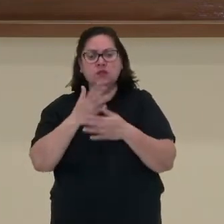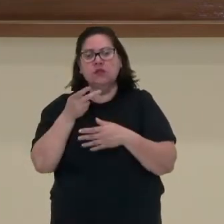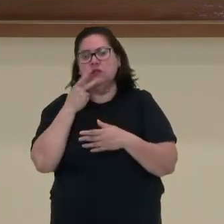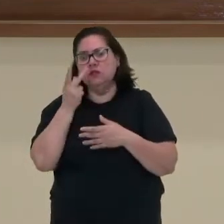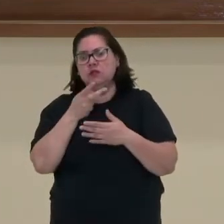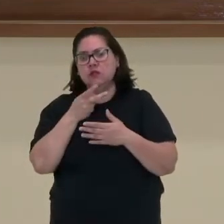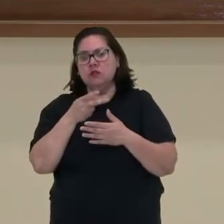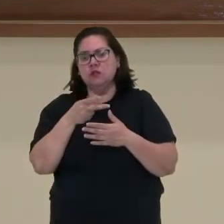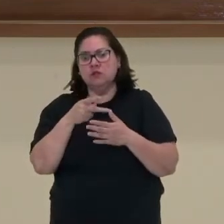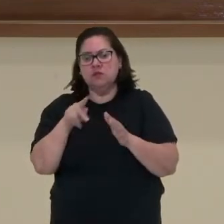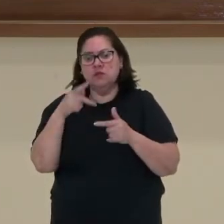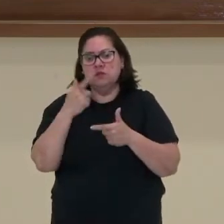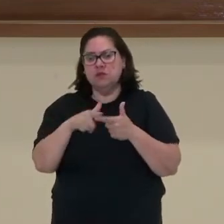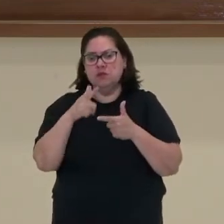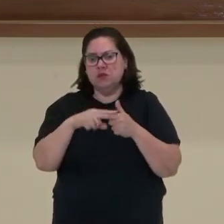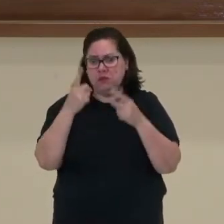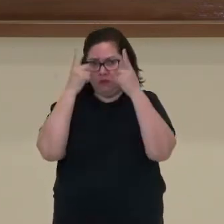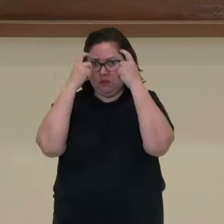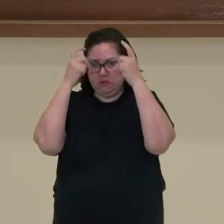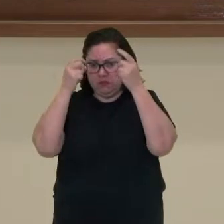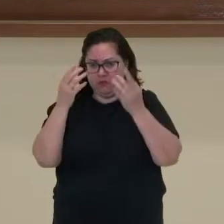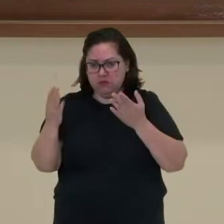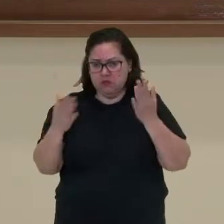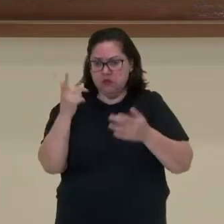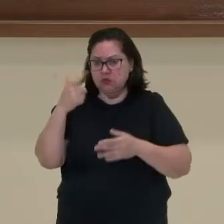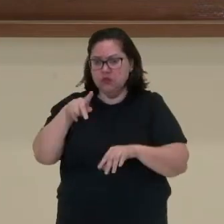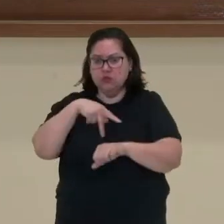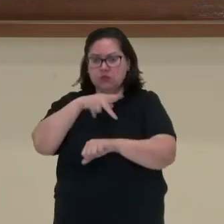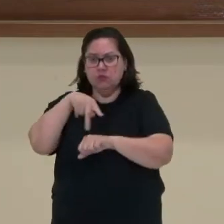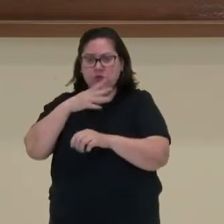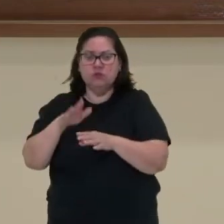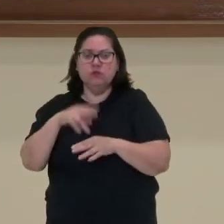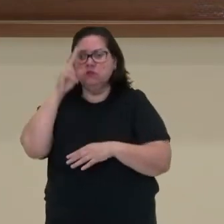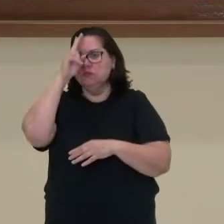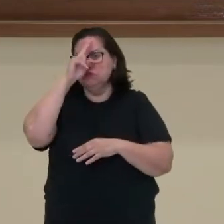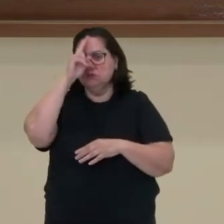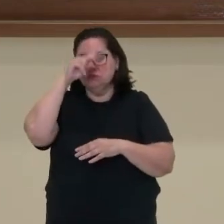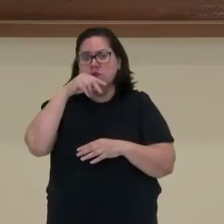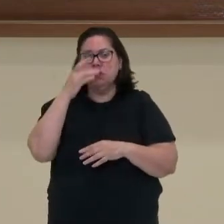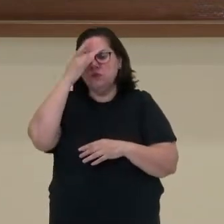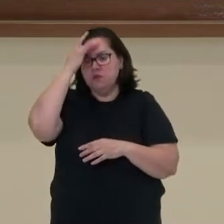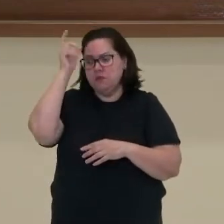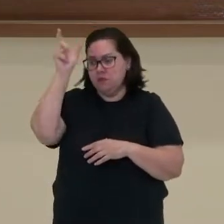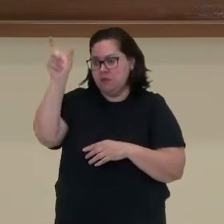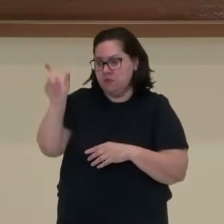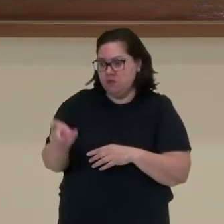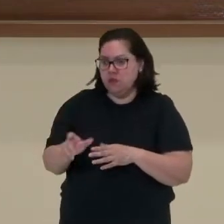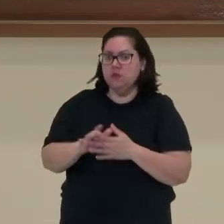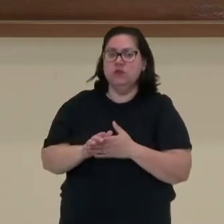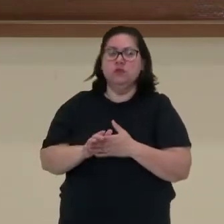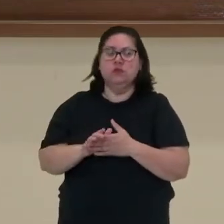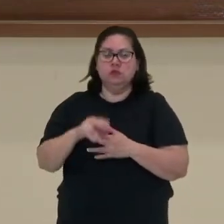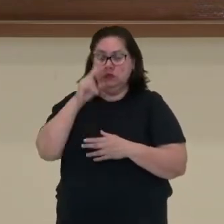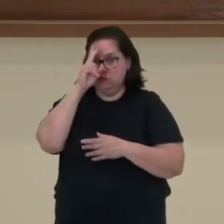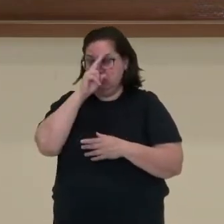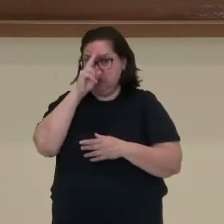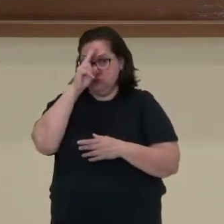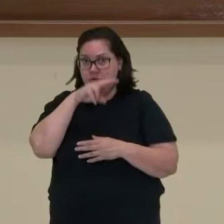da problemática humana, da violência com relação aos outros povos. E lembrando que ele é uma pessoa que ele teve uma